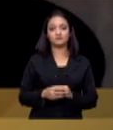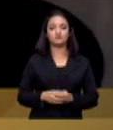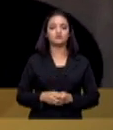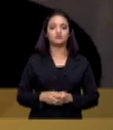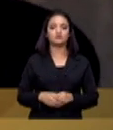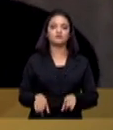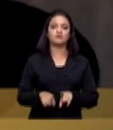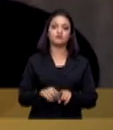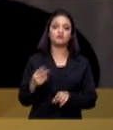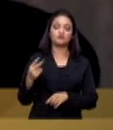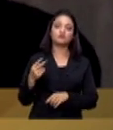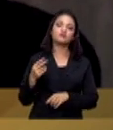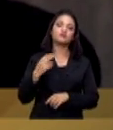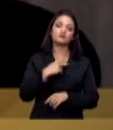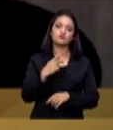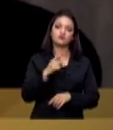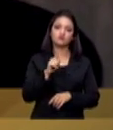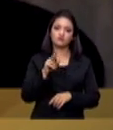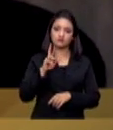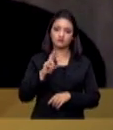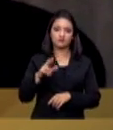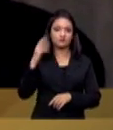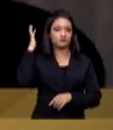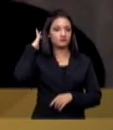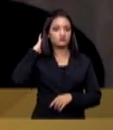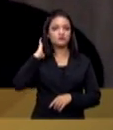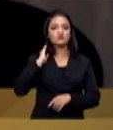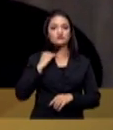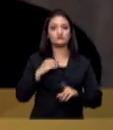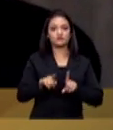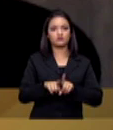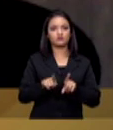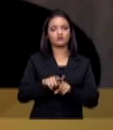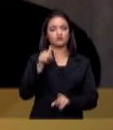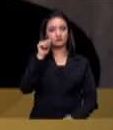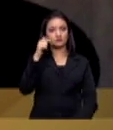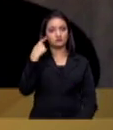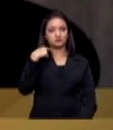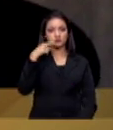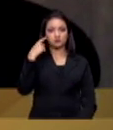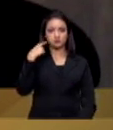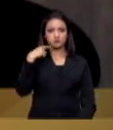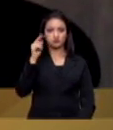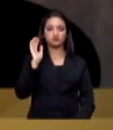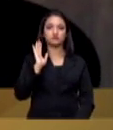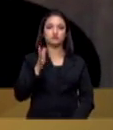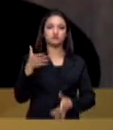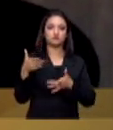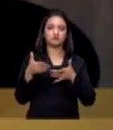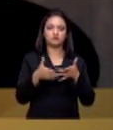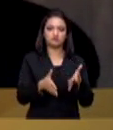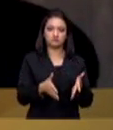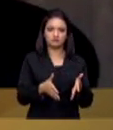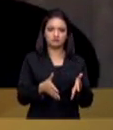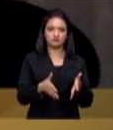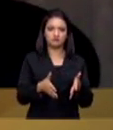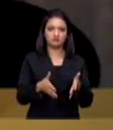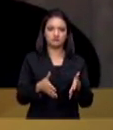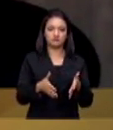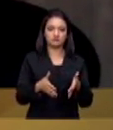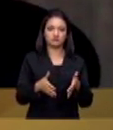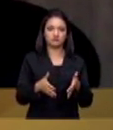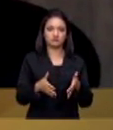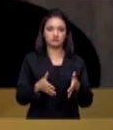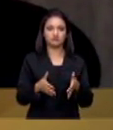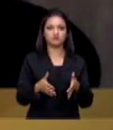senhor procurador-geral da República e as ilustres advogadas que compareceram à sustentação